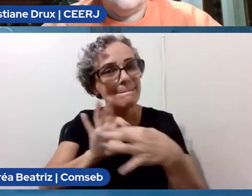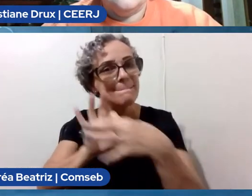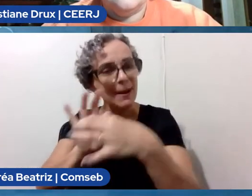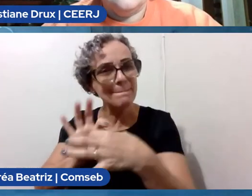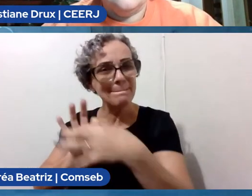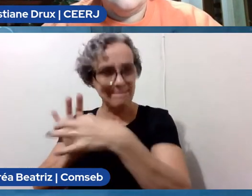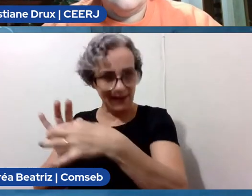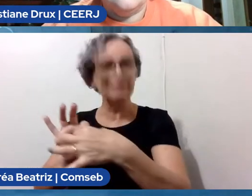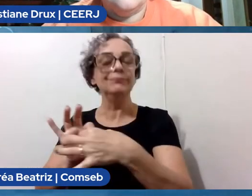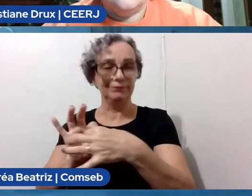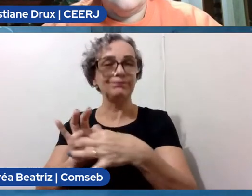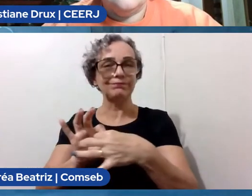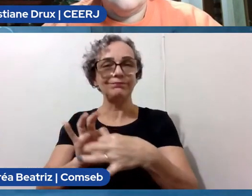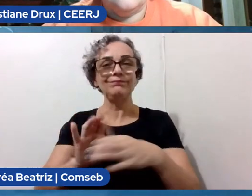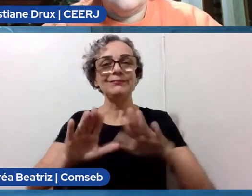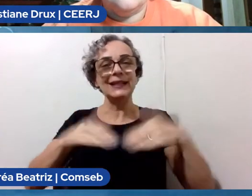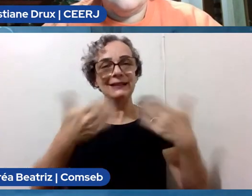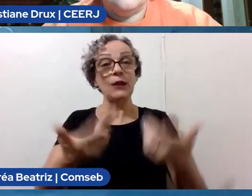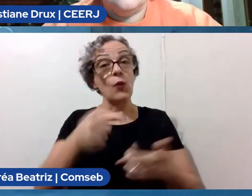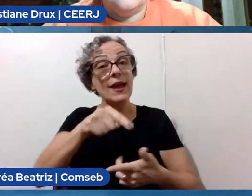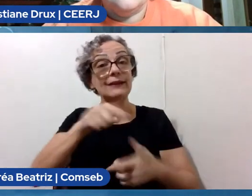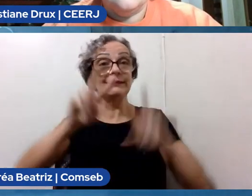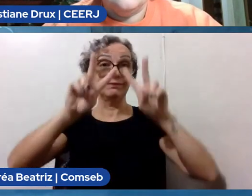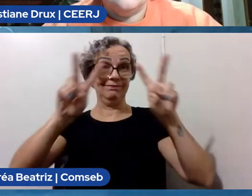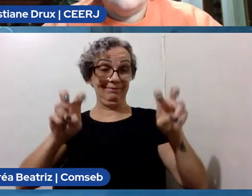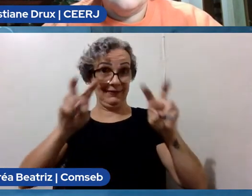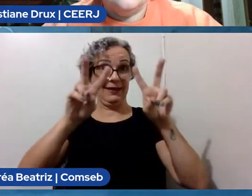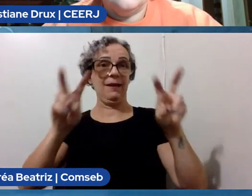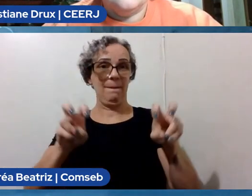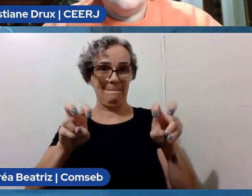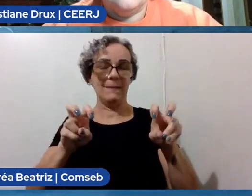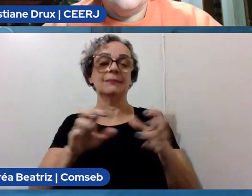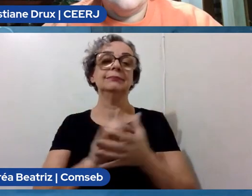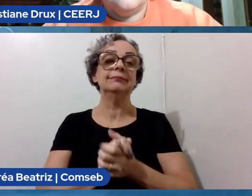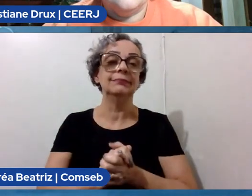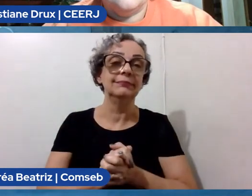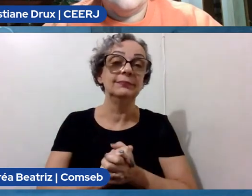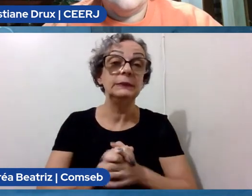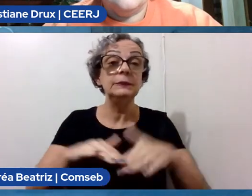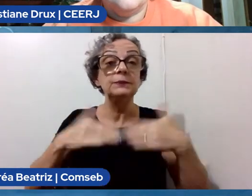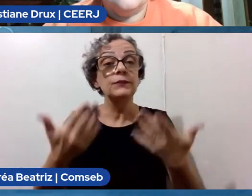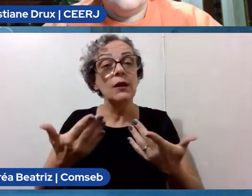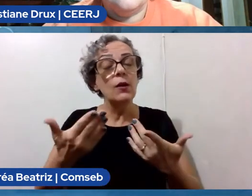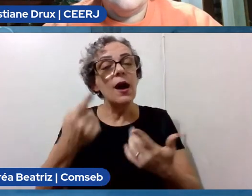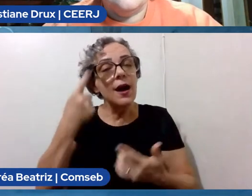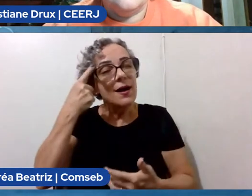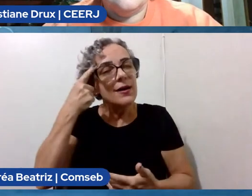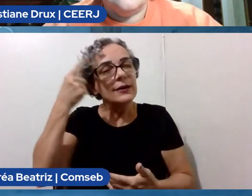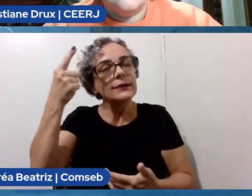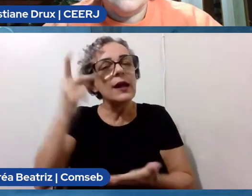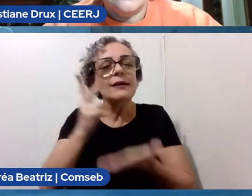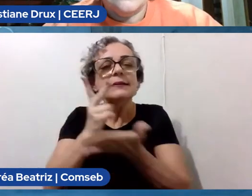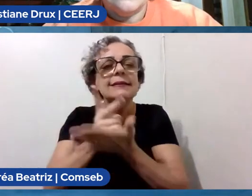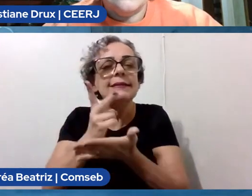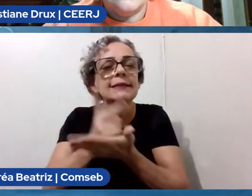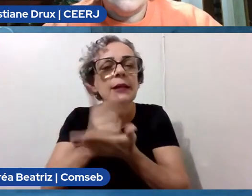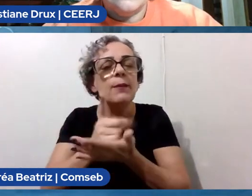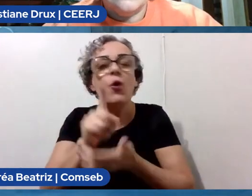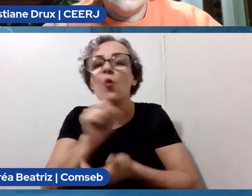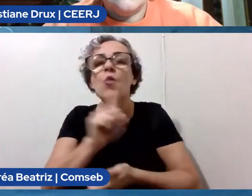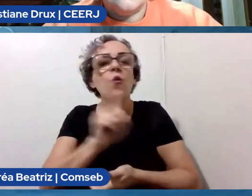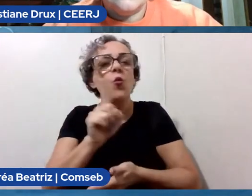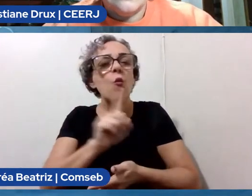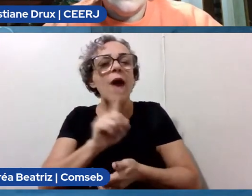59 enquanto vamos estudando esses temas. E a intenção sempre não é esgotar os